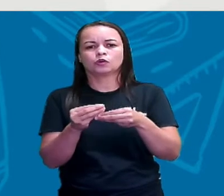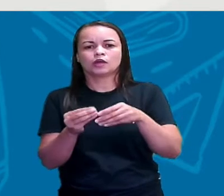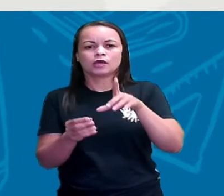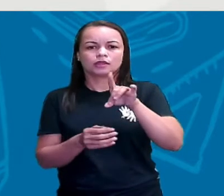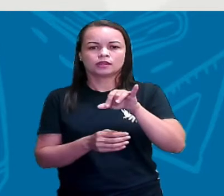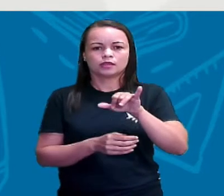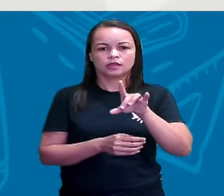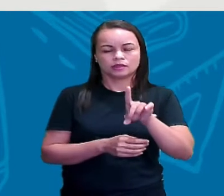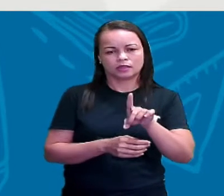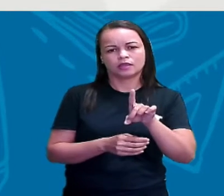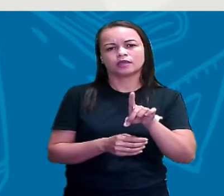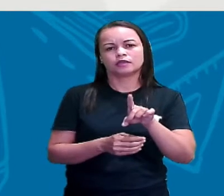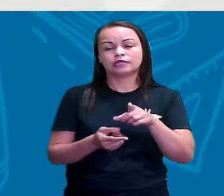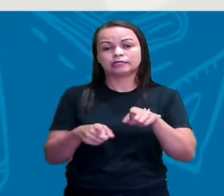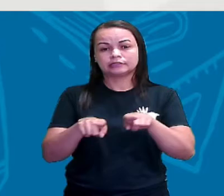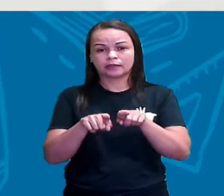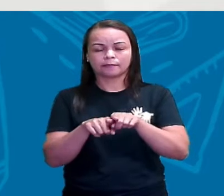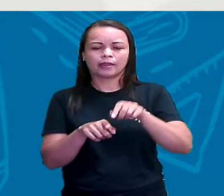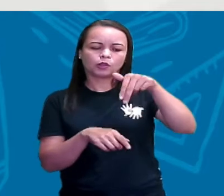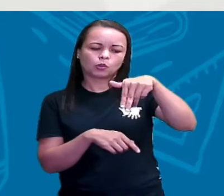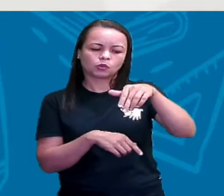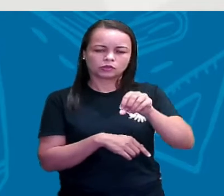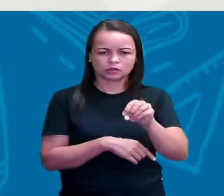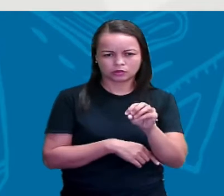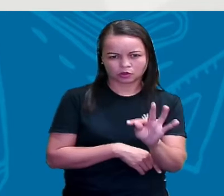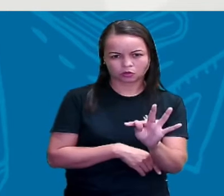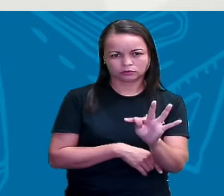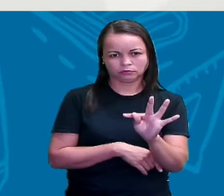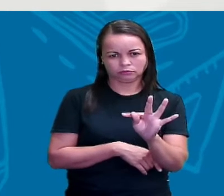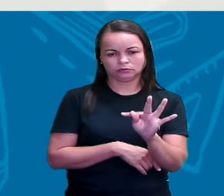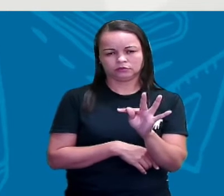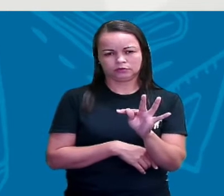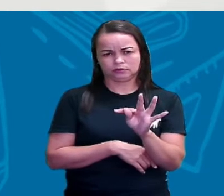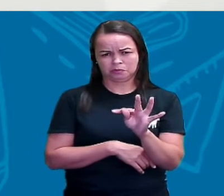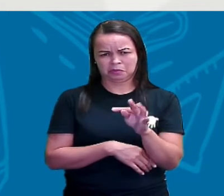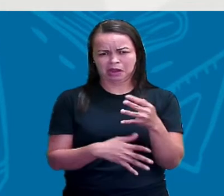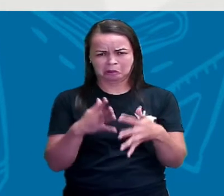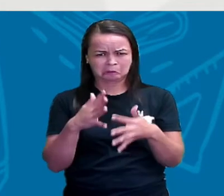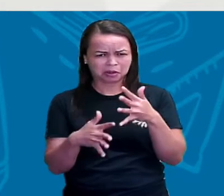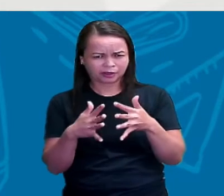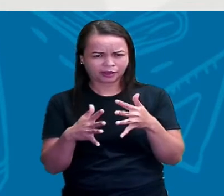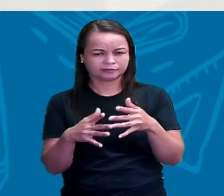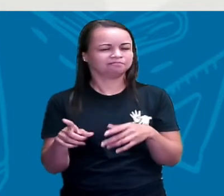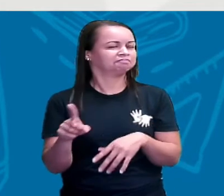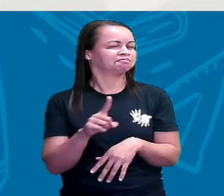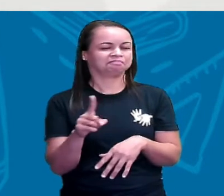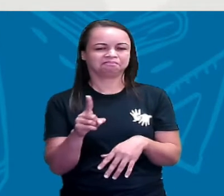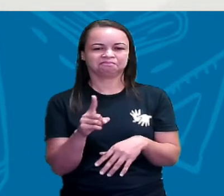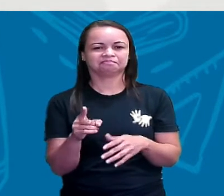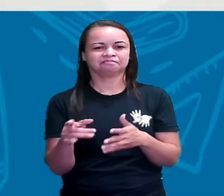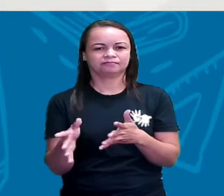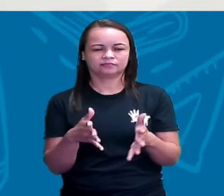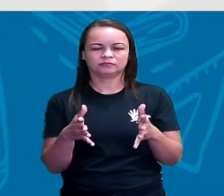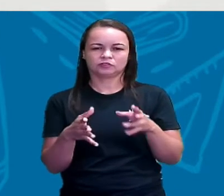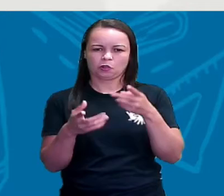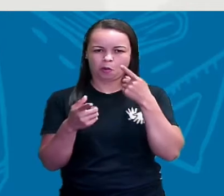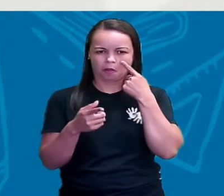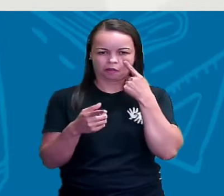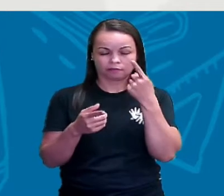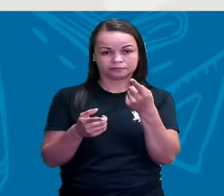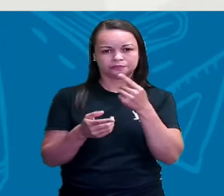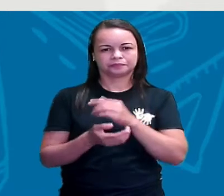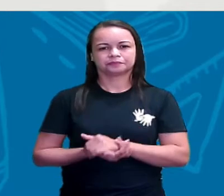de negação not. E aí você já negou sua frase. Parece complicado? Não. Vê só como é que fica.